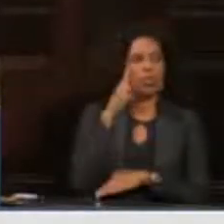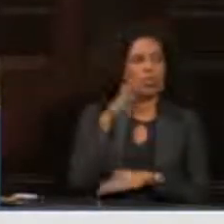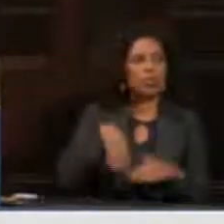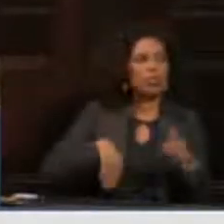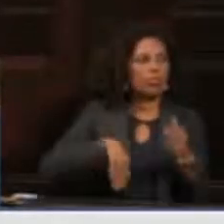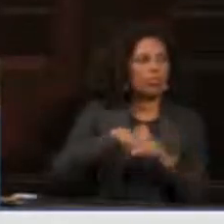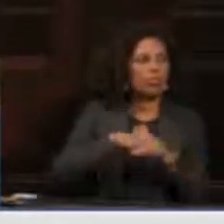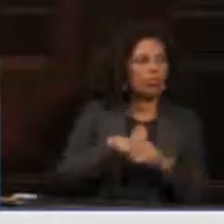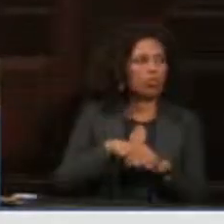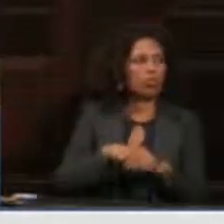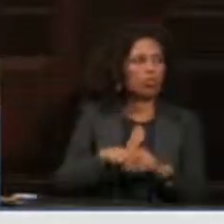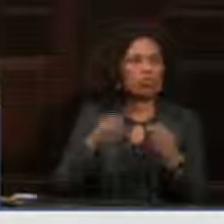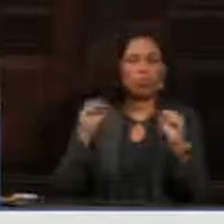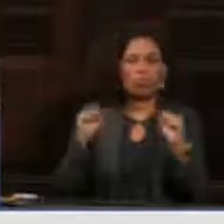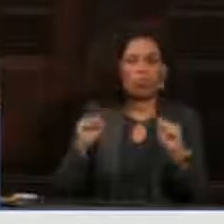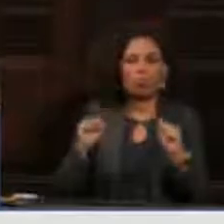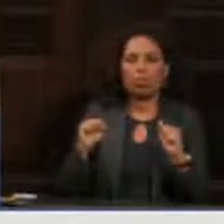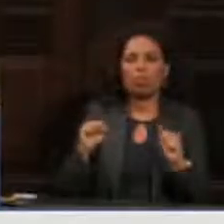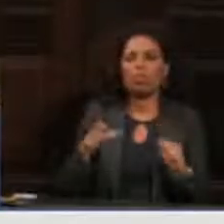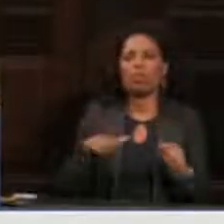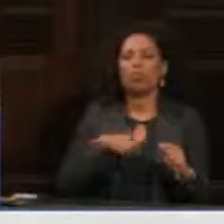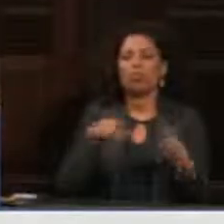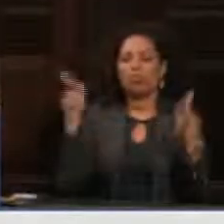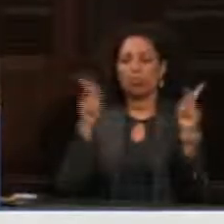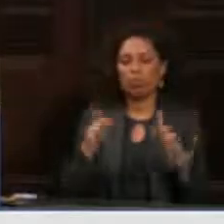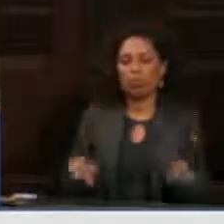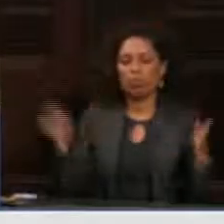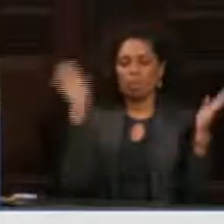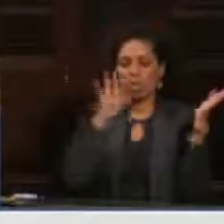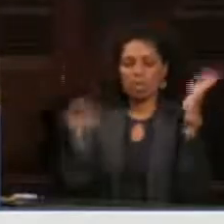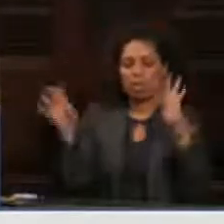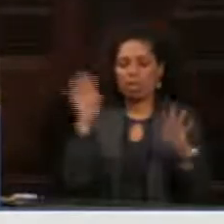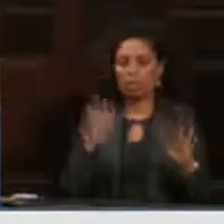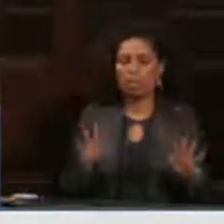para o time que é fã possa ter paz, alegria e conforto. Muito obrigado.